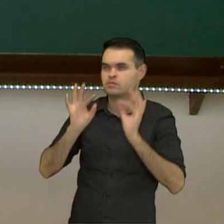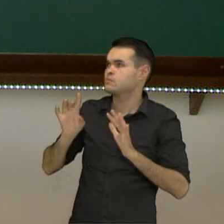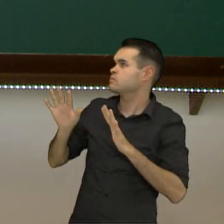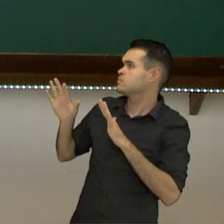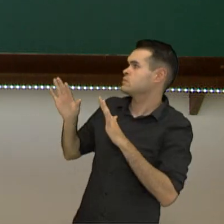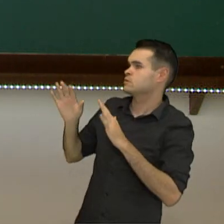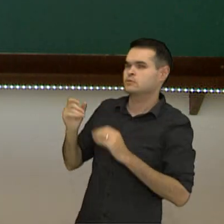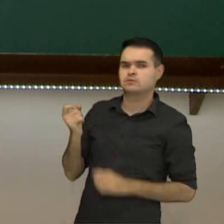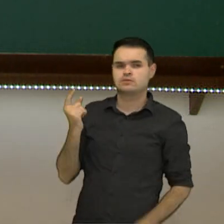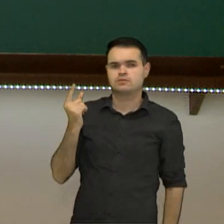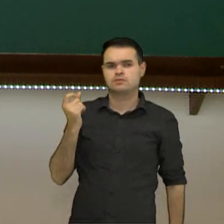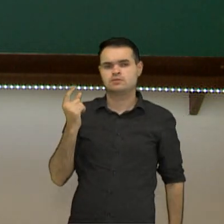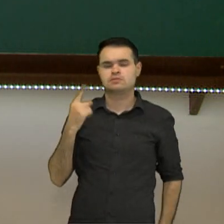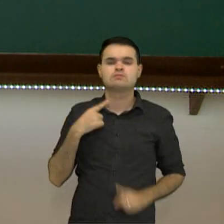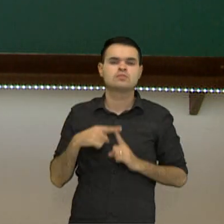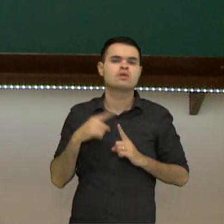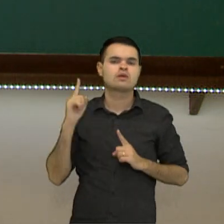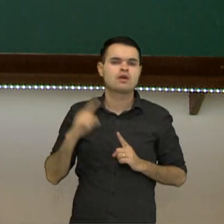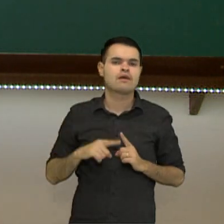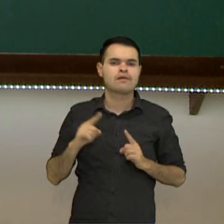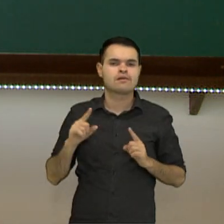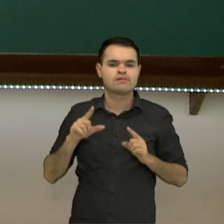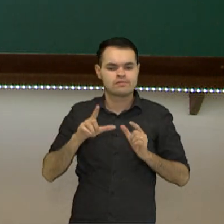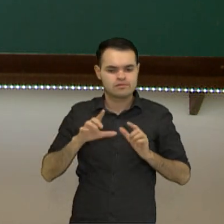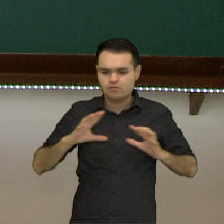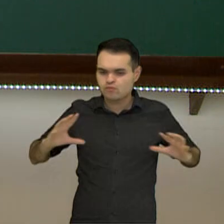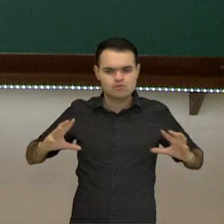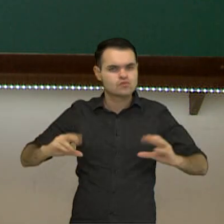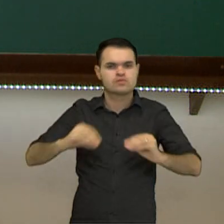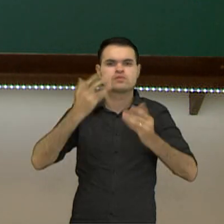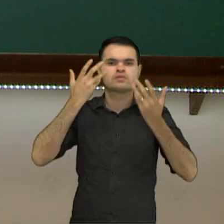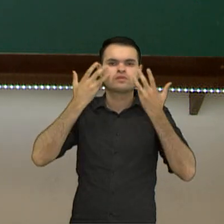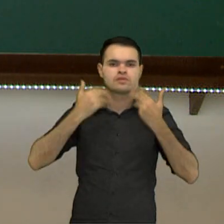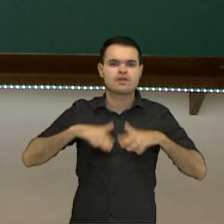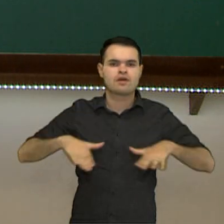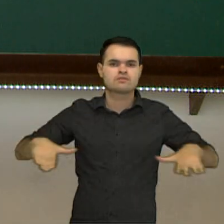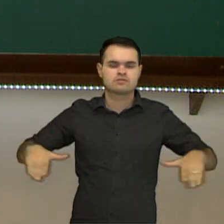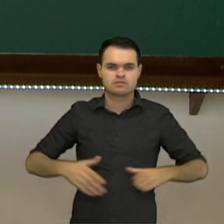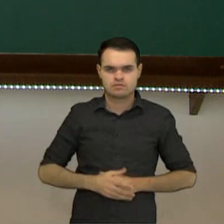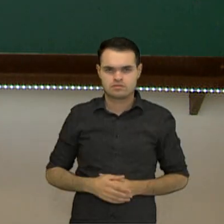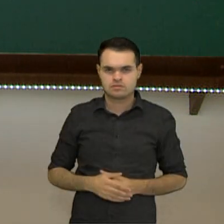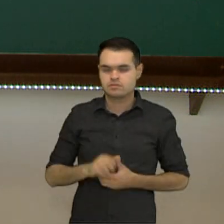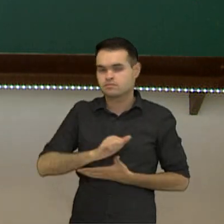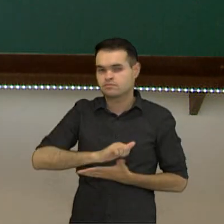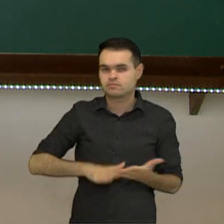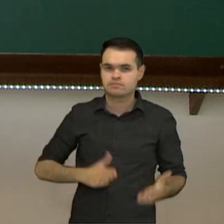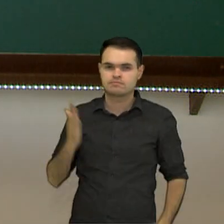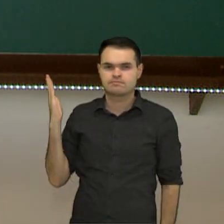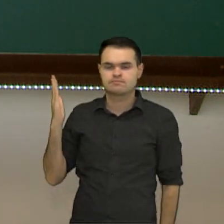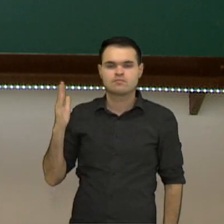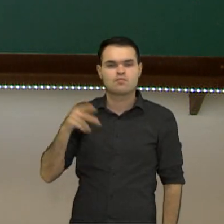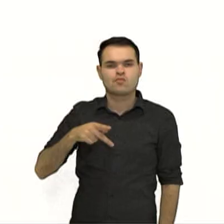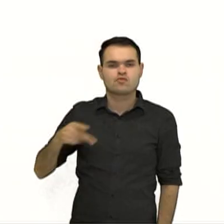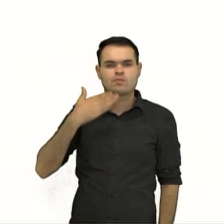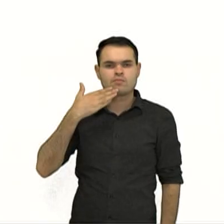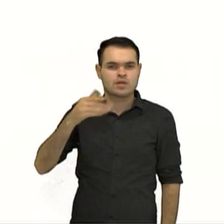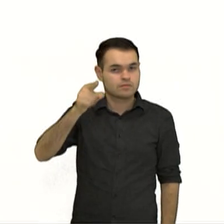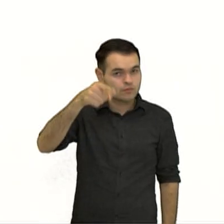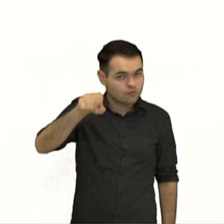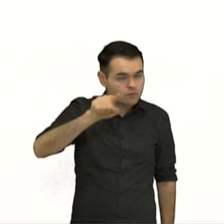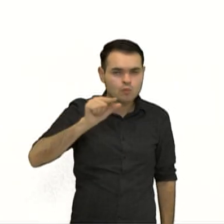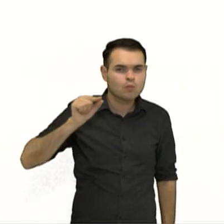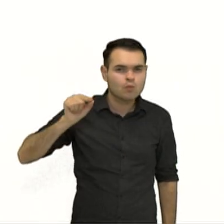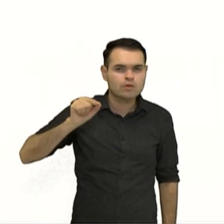né? O fato dessa cruzada ser composta por crianças. E aqui uma atividade. Olha aqui que o professor pede para vocês,